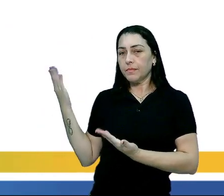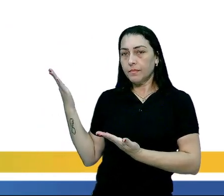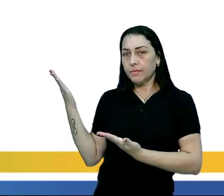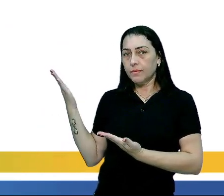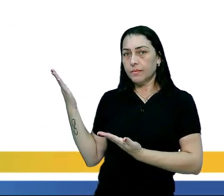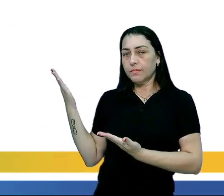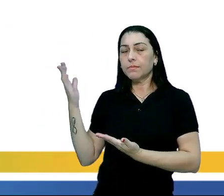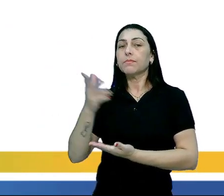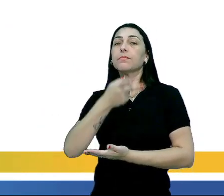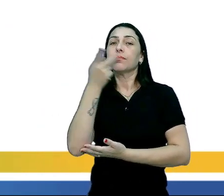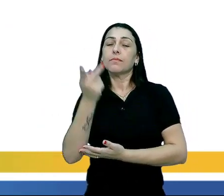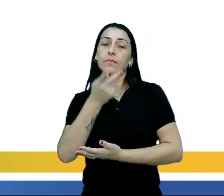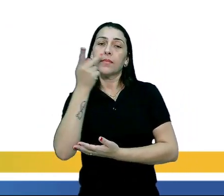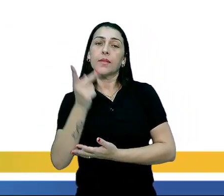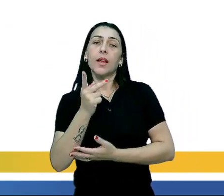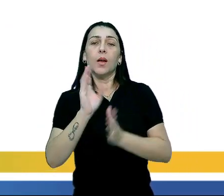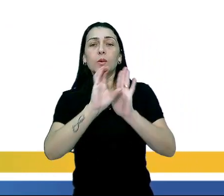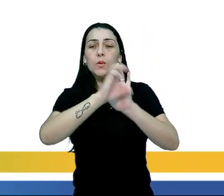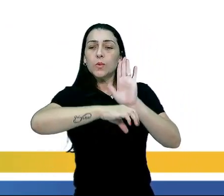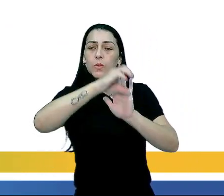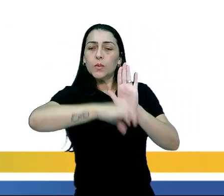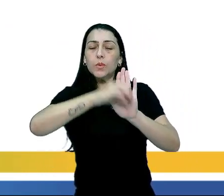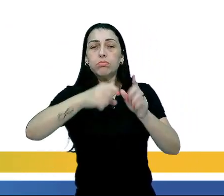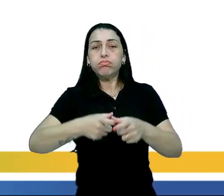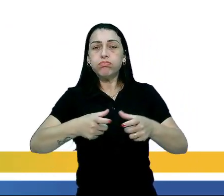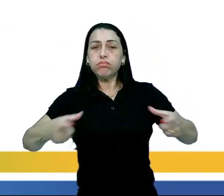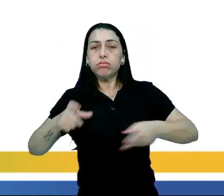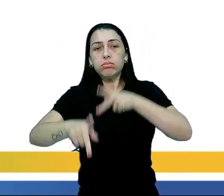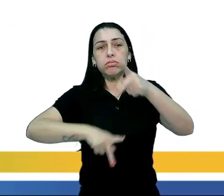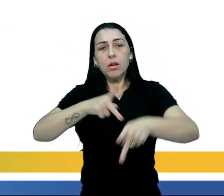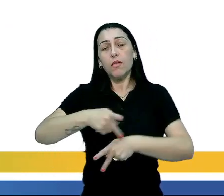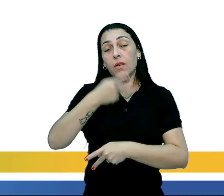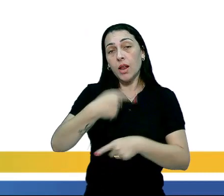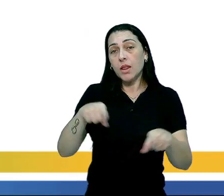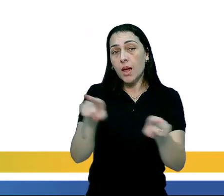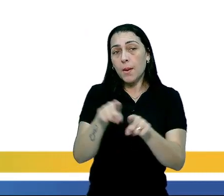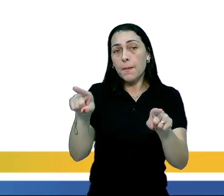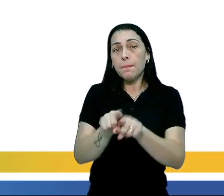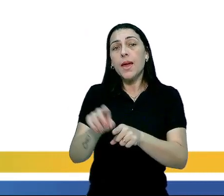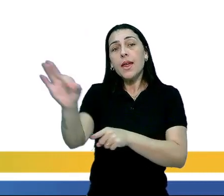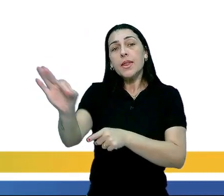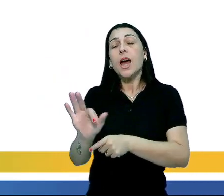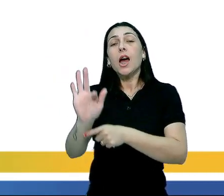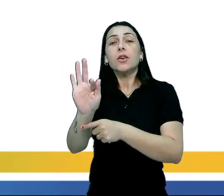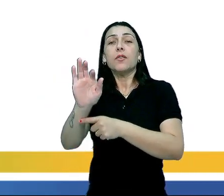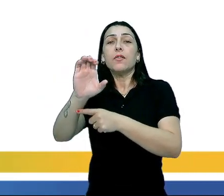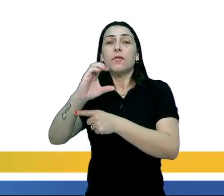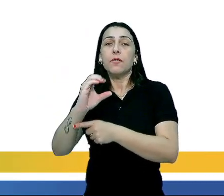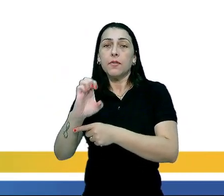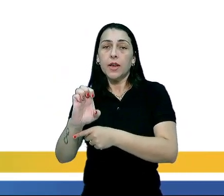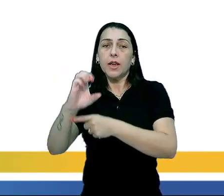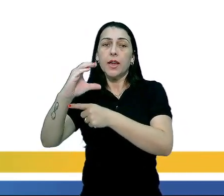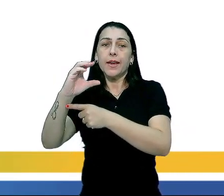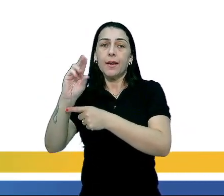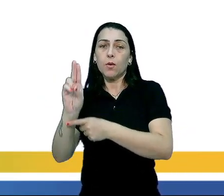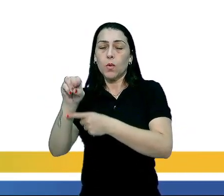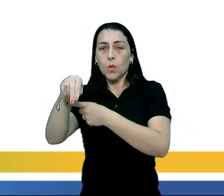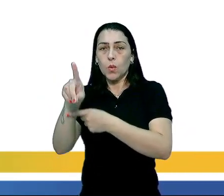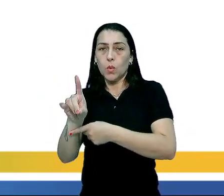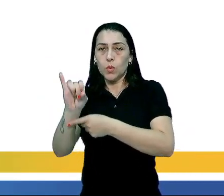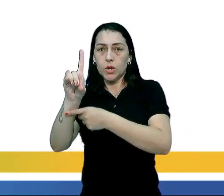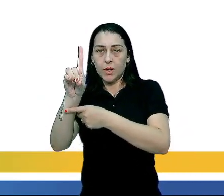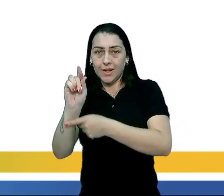Bom, ainda falando de conceitos demográficos, a gente vai falar aqui da taxa de fecundidade. Lembrando